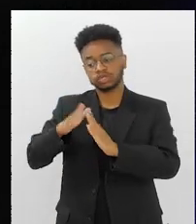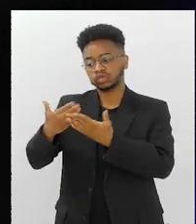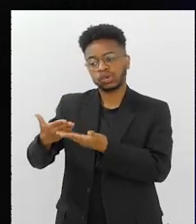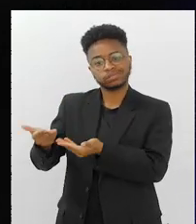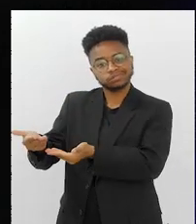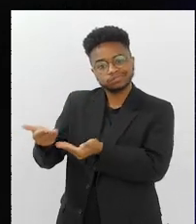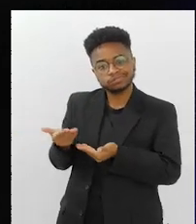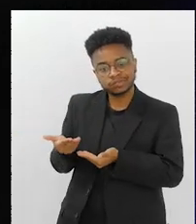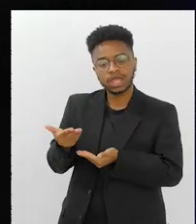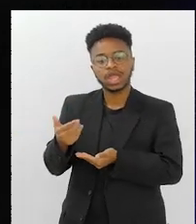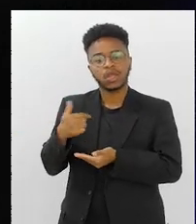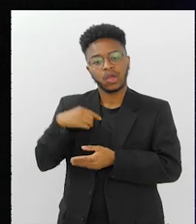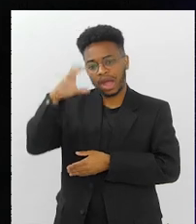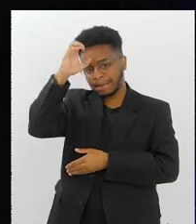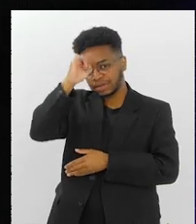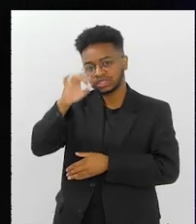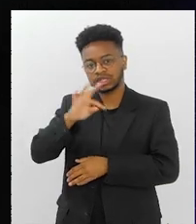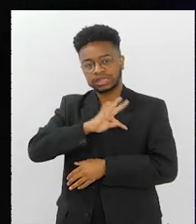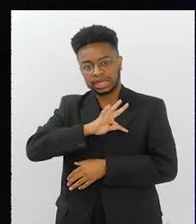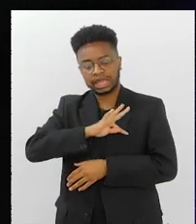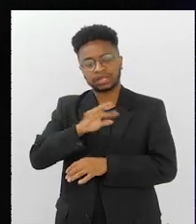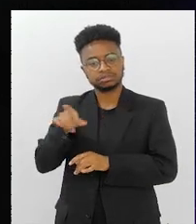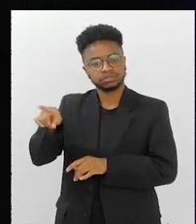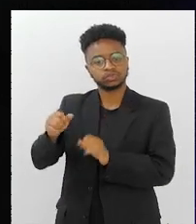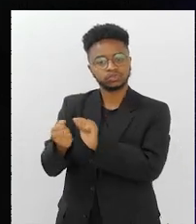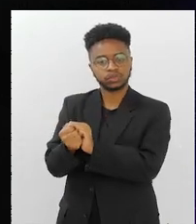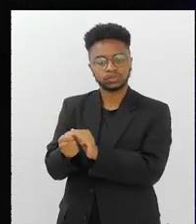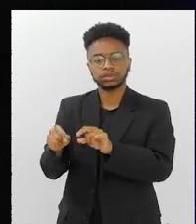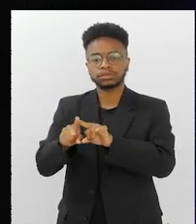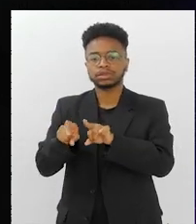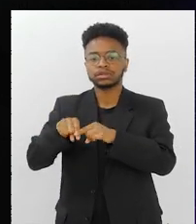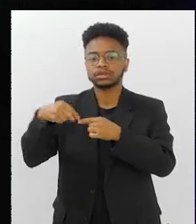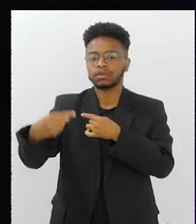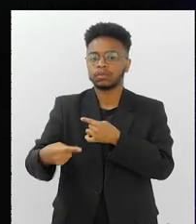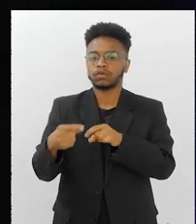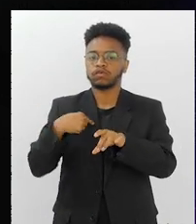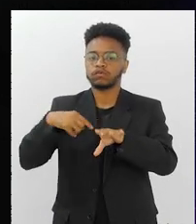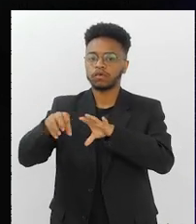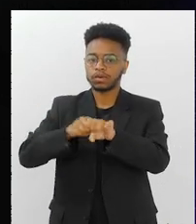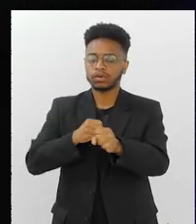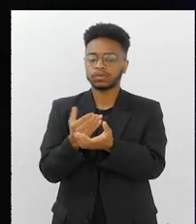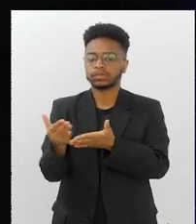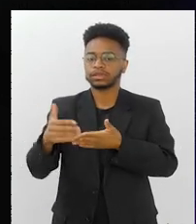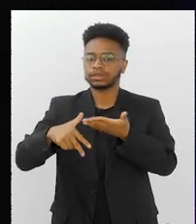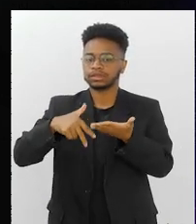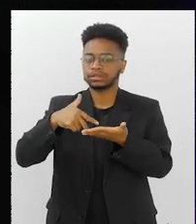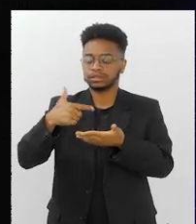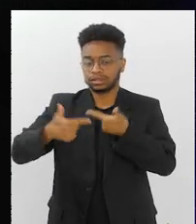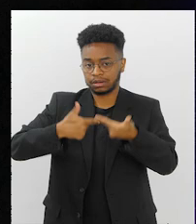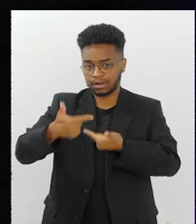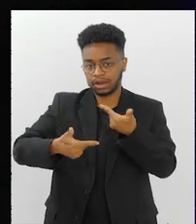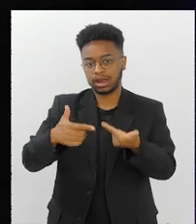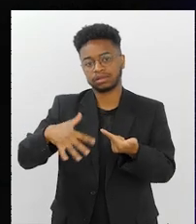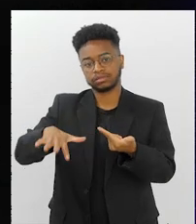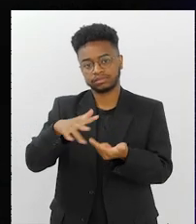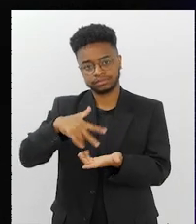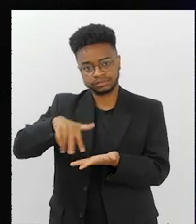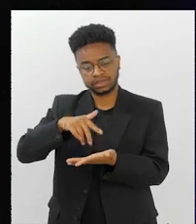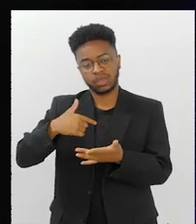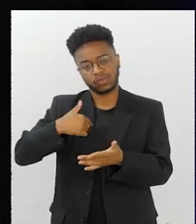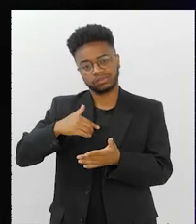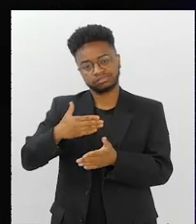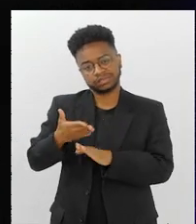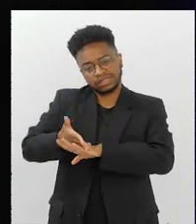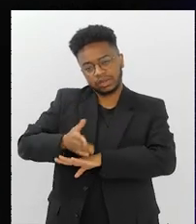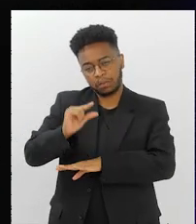e eu tudo que eu aprendi sobre dança sobre técnica foi lá e aí me formei comecei a trabalhar eh Entrei um